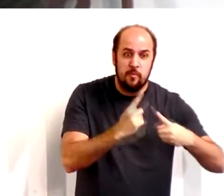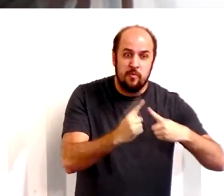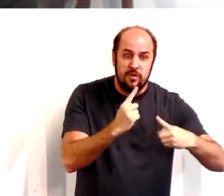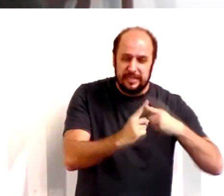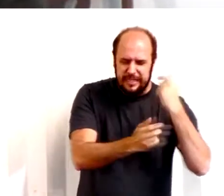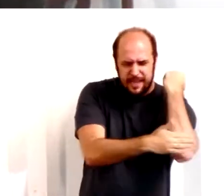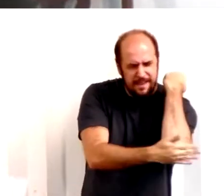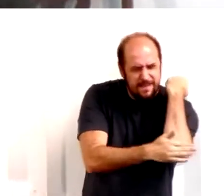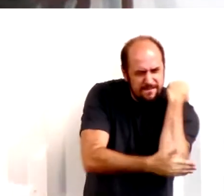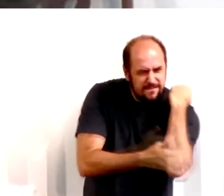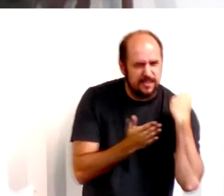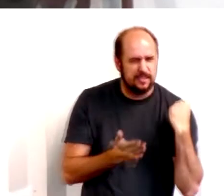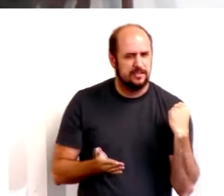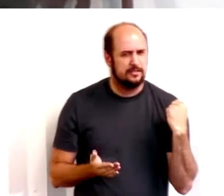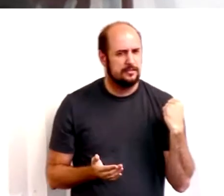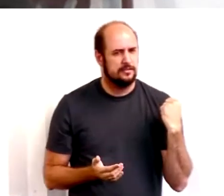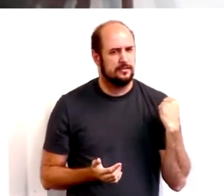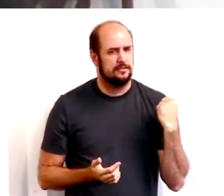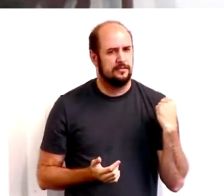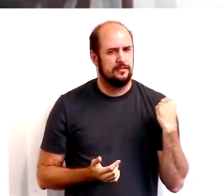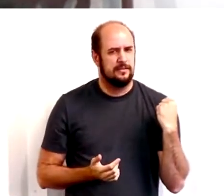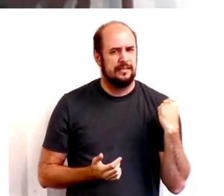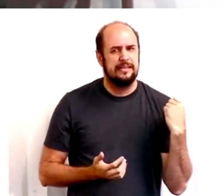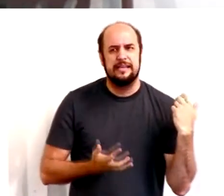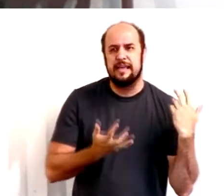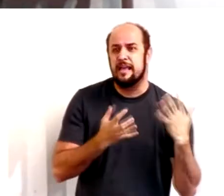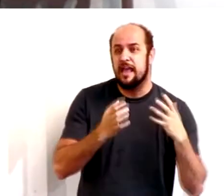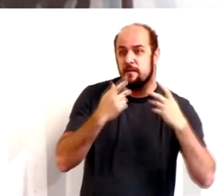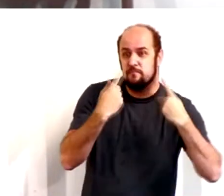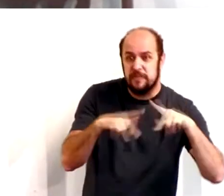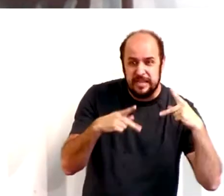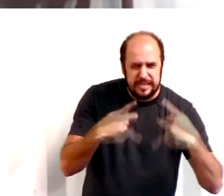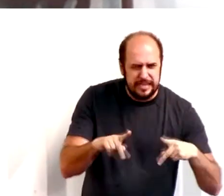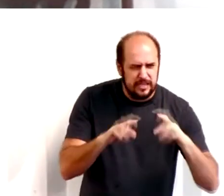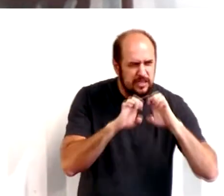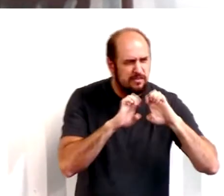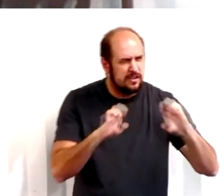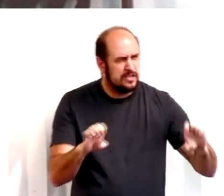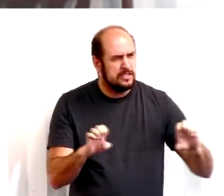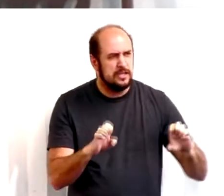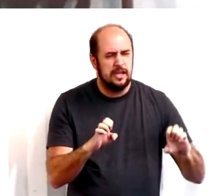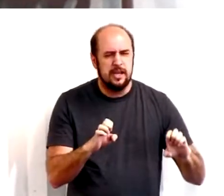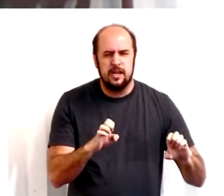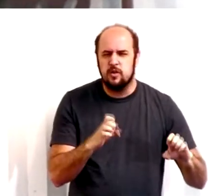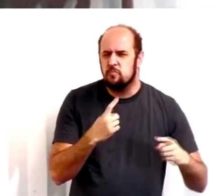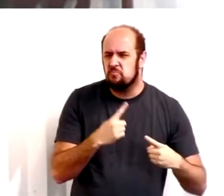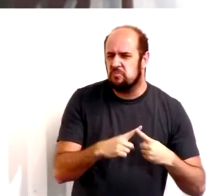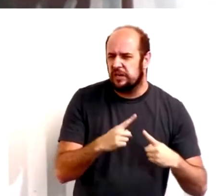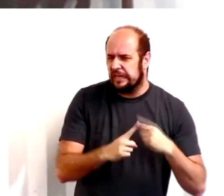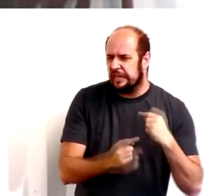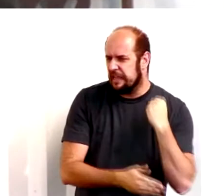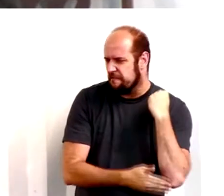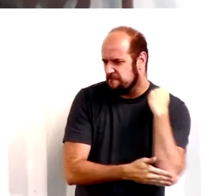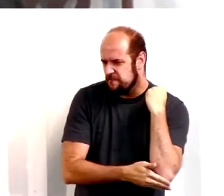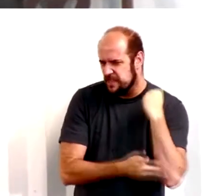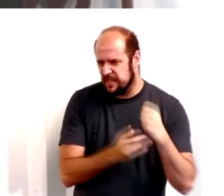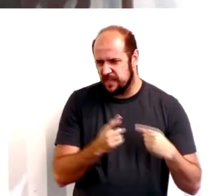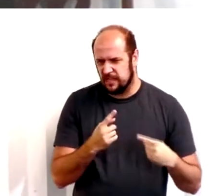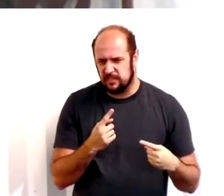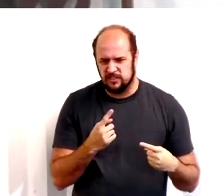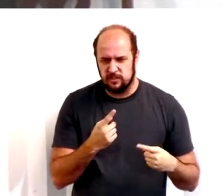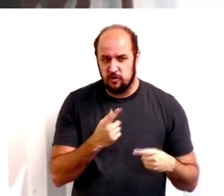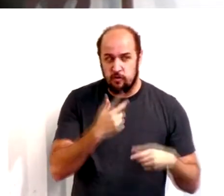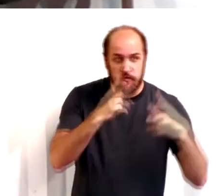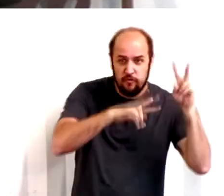simplesmente para a unidade, mas estavam pregando o evangelho por inveja de